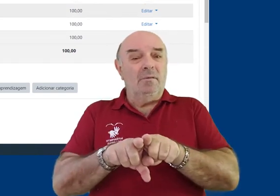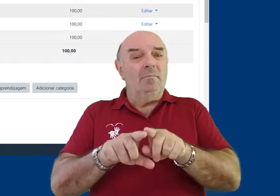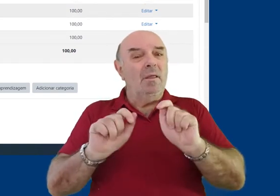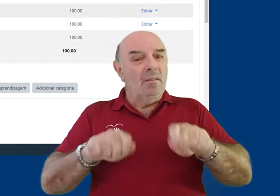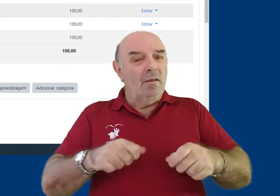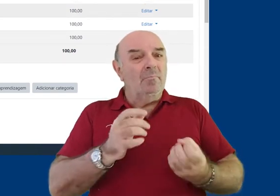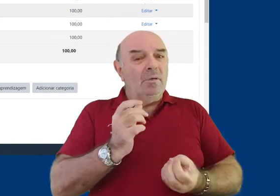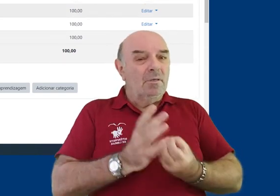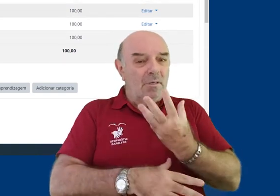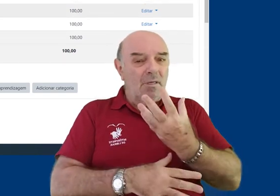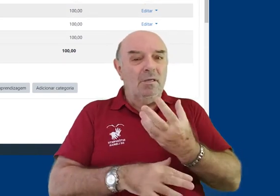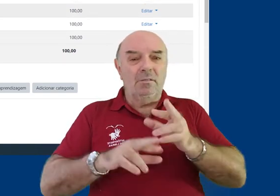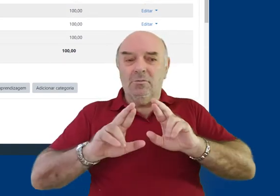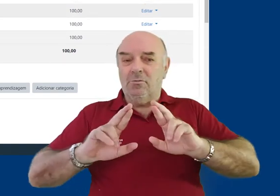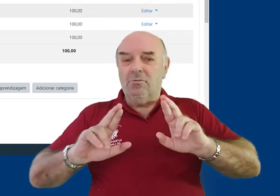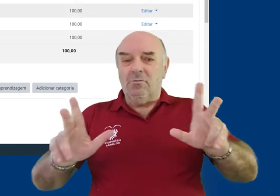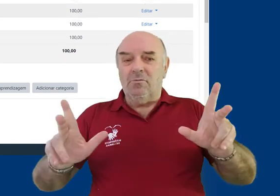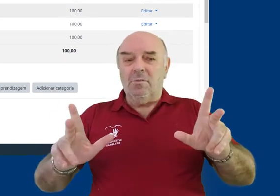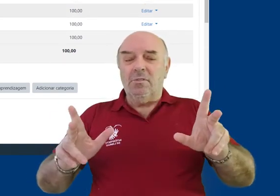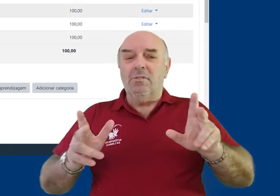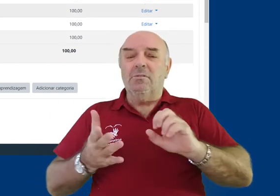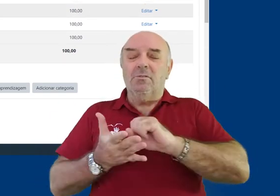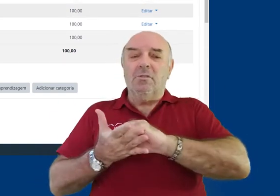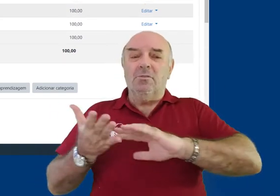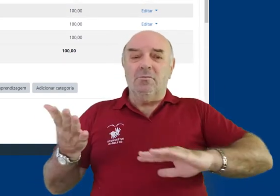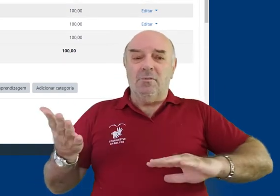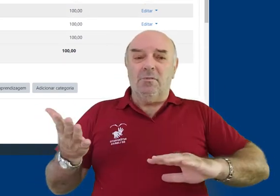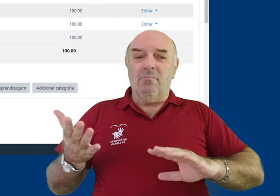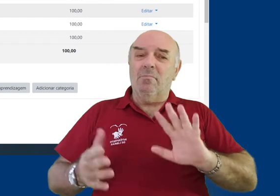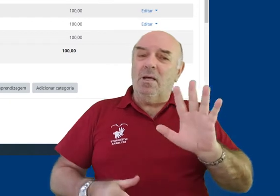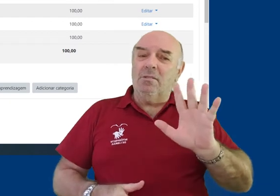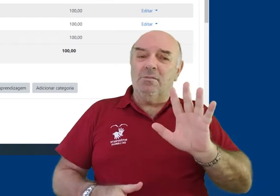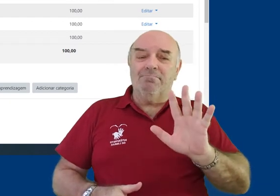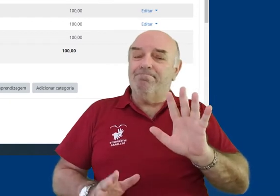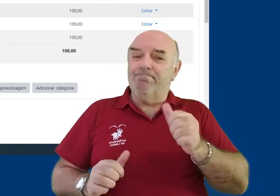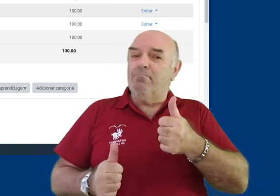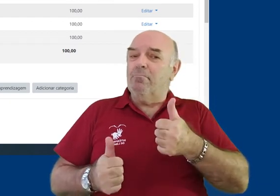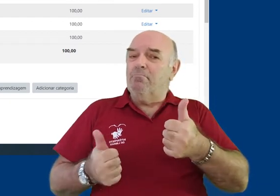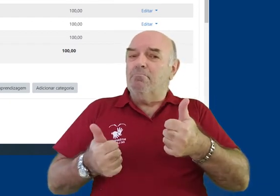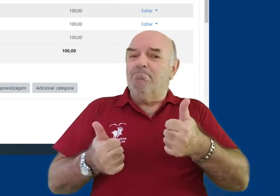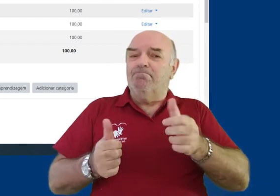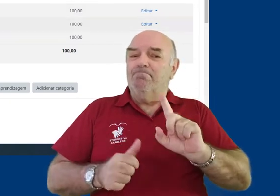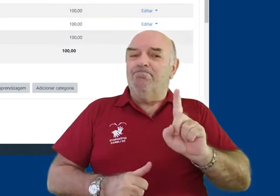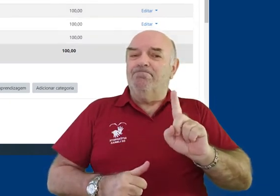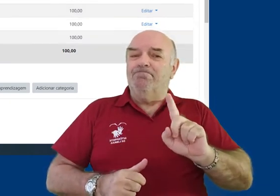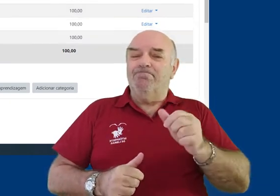criados, separados das atividades, no entanto, não é recomendável.